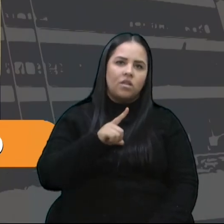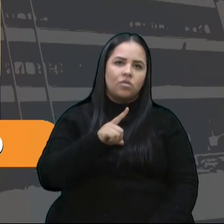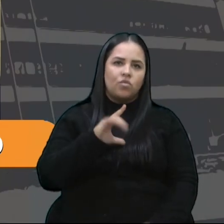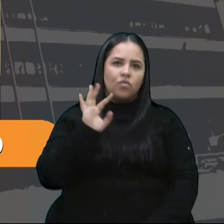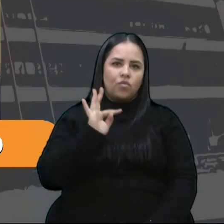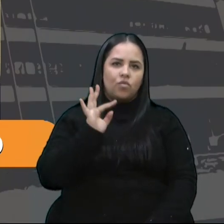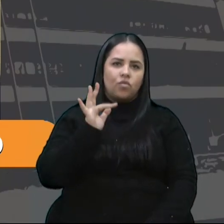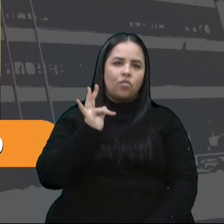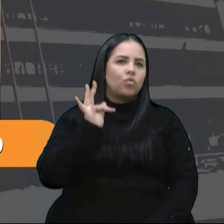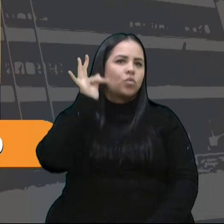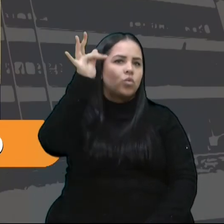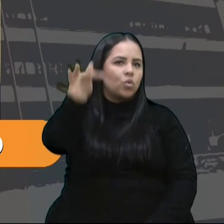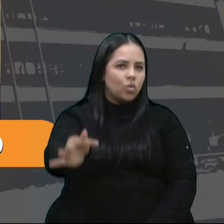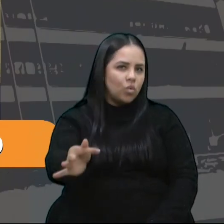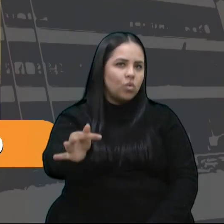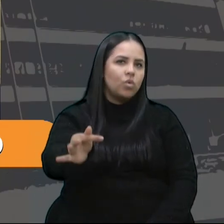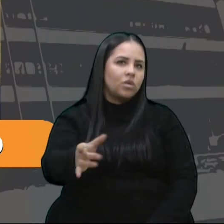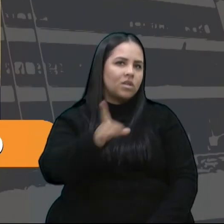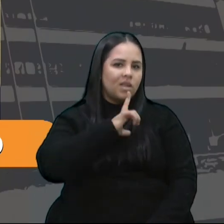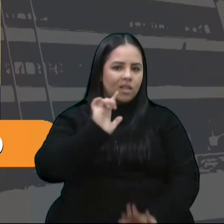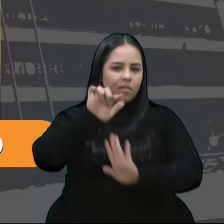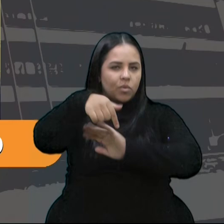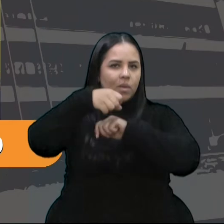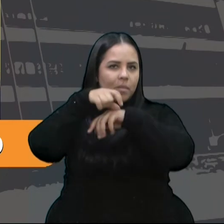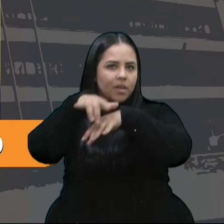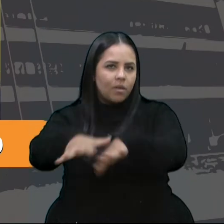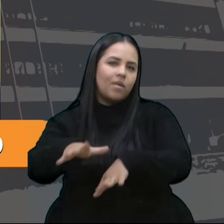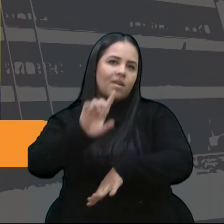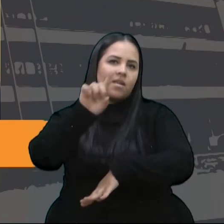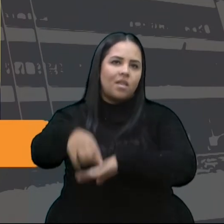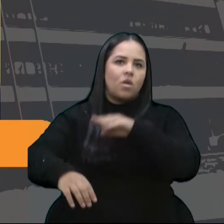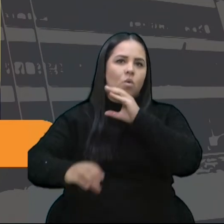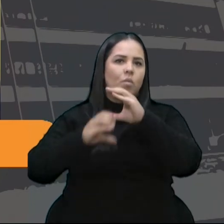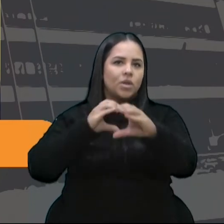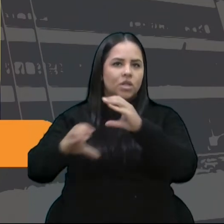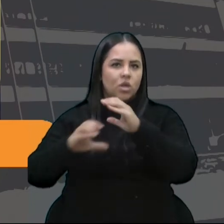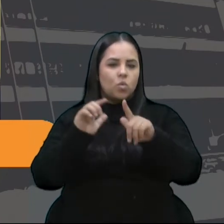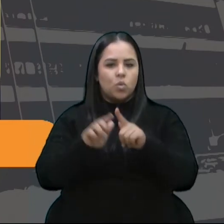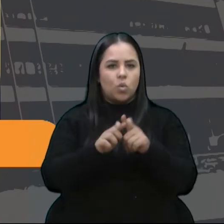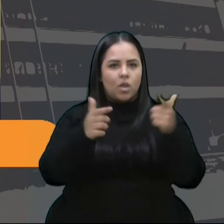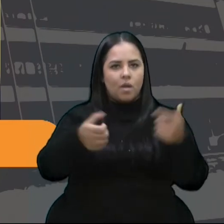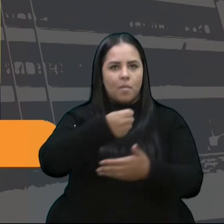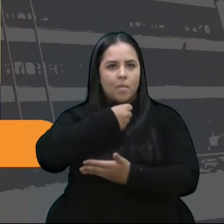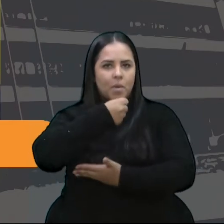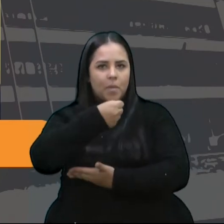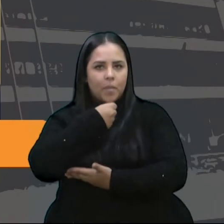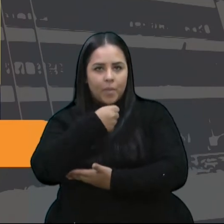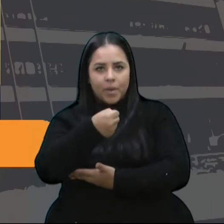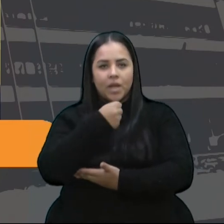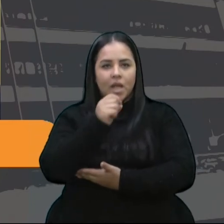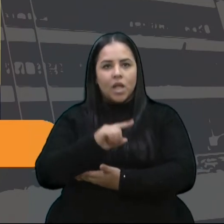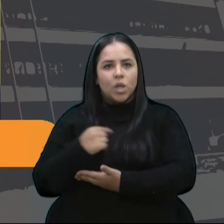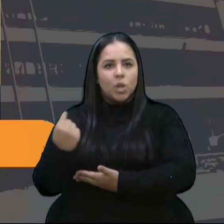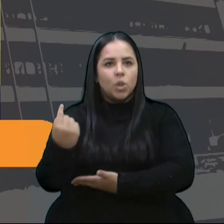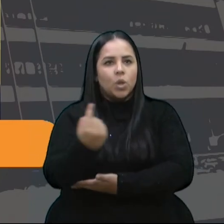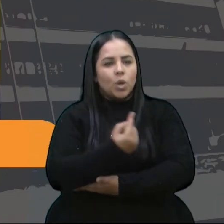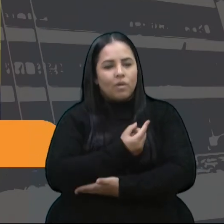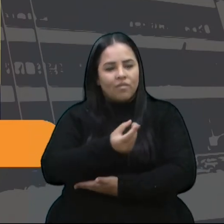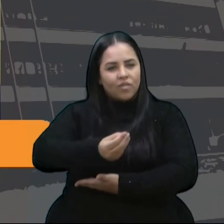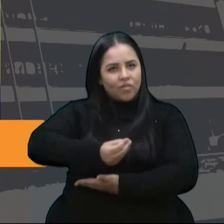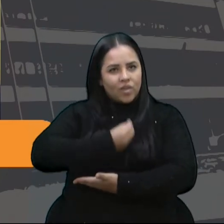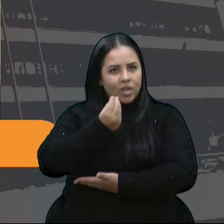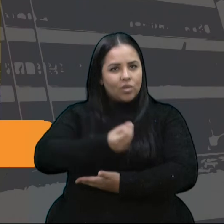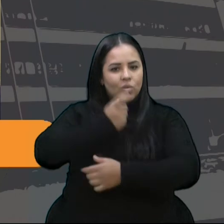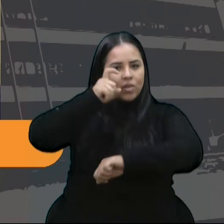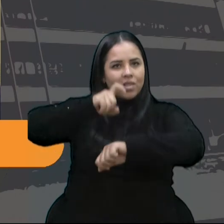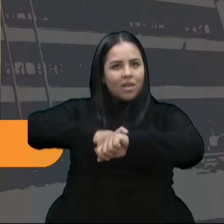futuro nessa pós-pandemia em relação à comunicação, ao jornalismo e aos jornalistas, de que nós vivemos um